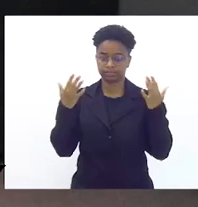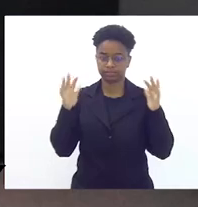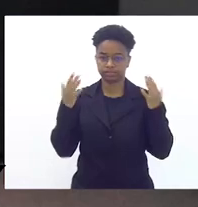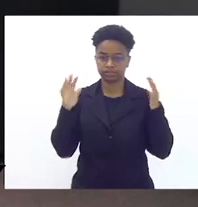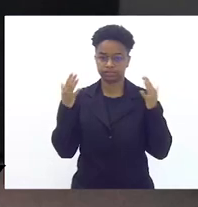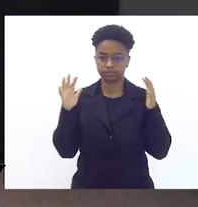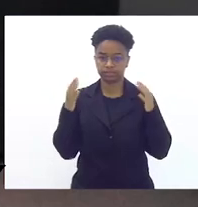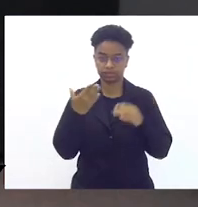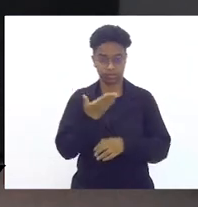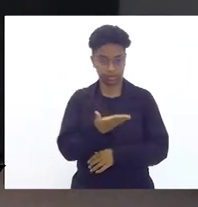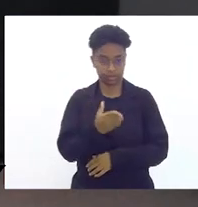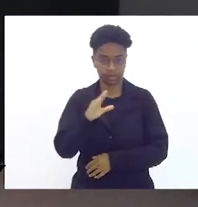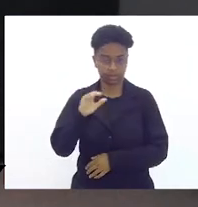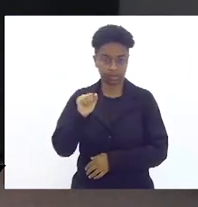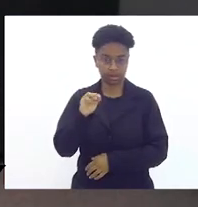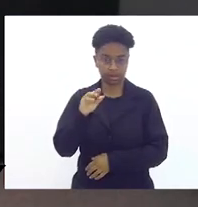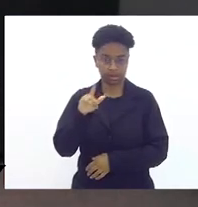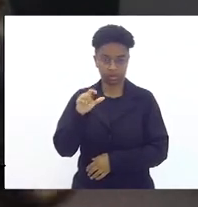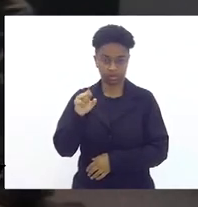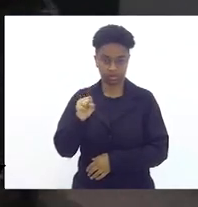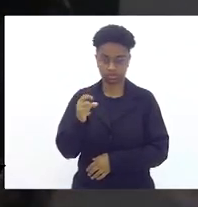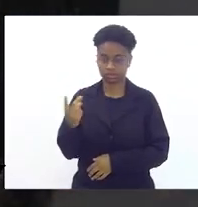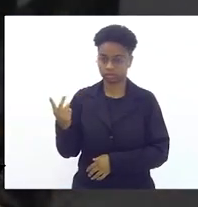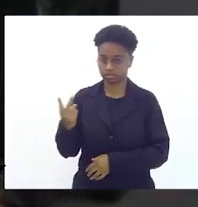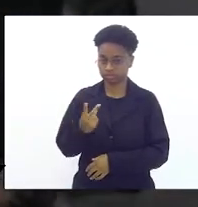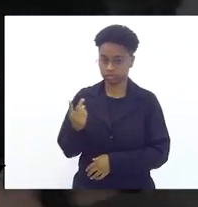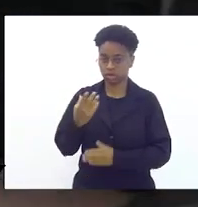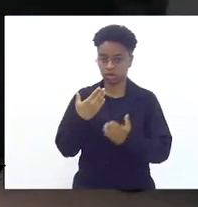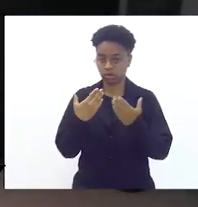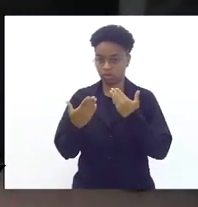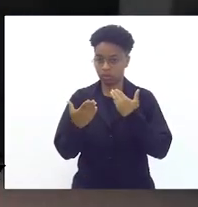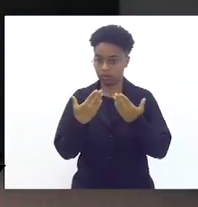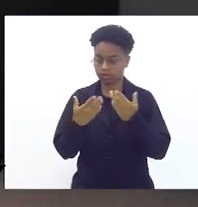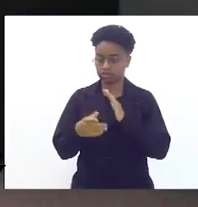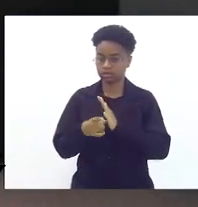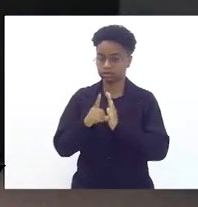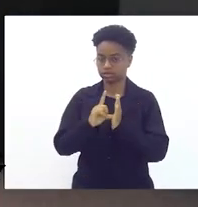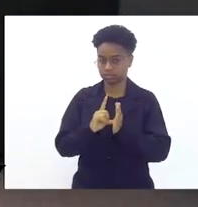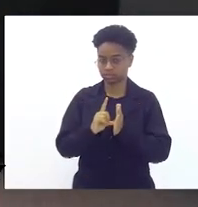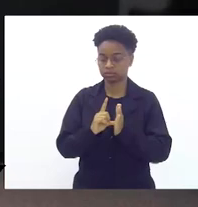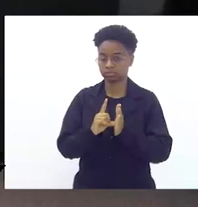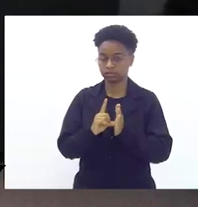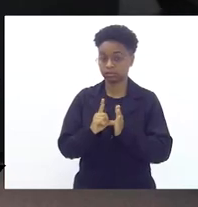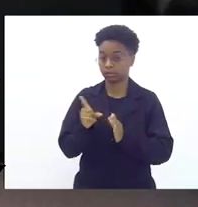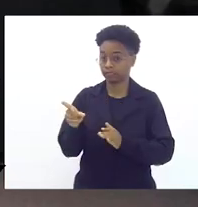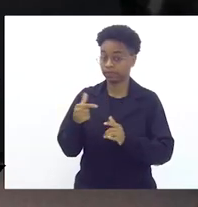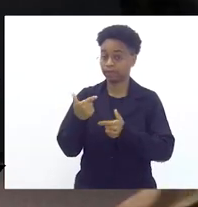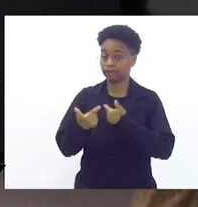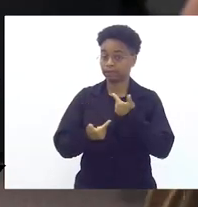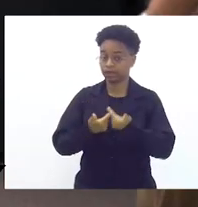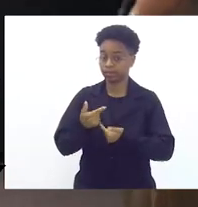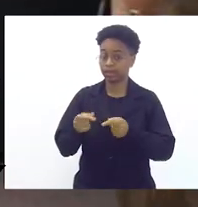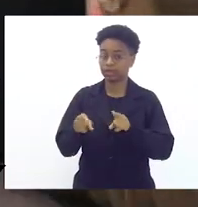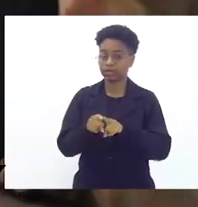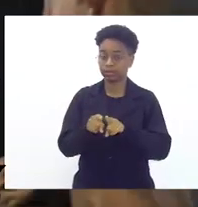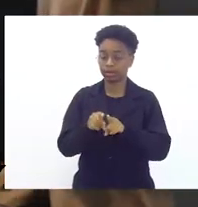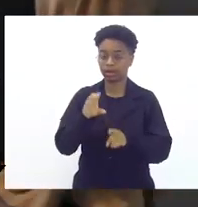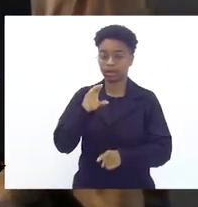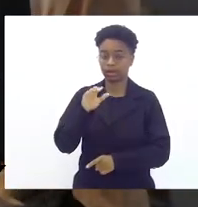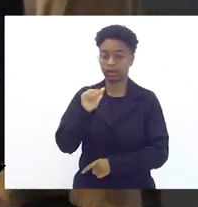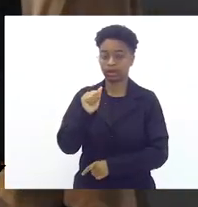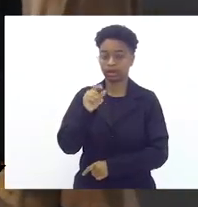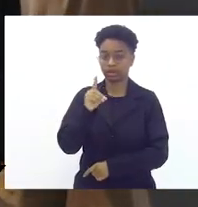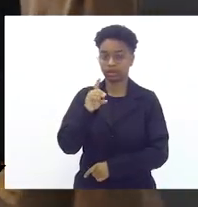o Carlos Eduardo eu conversava com ele agora mesmo ele trabalha também na Acadepol na